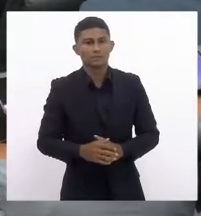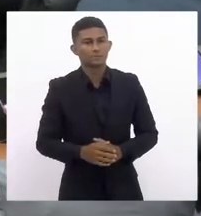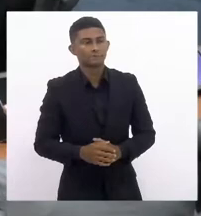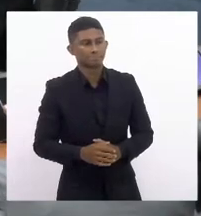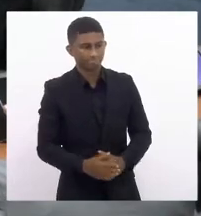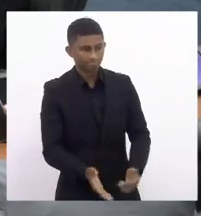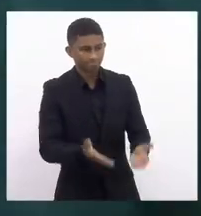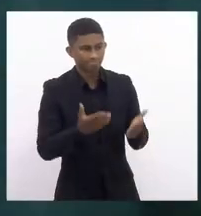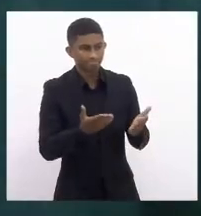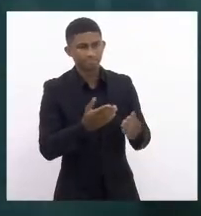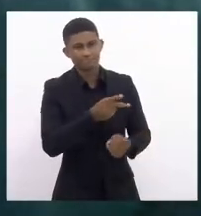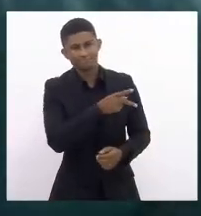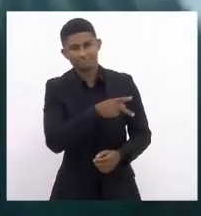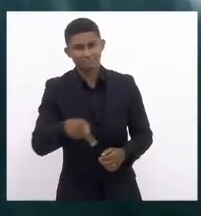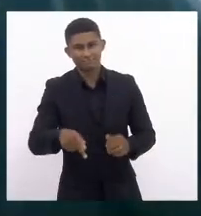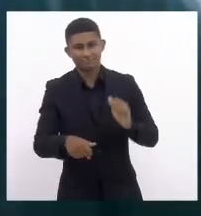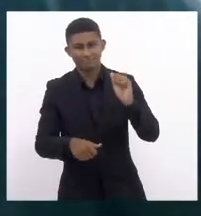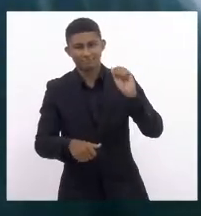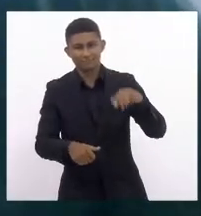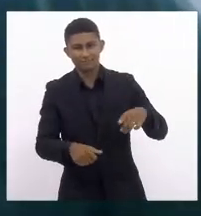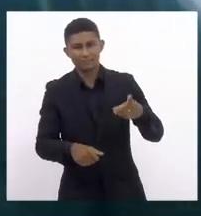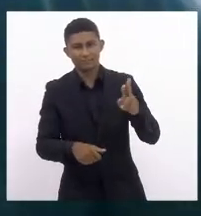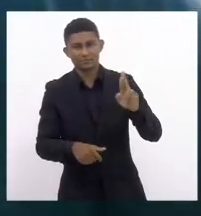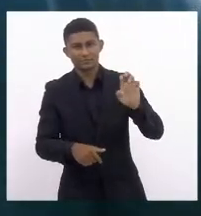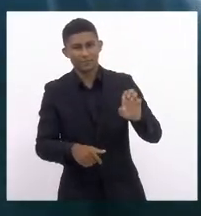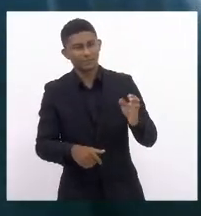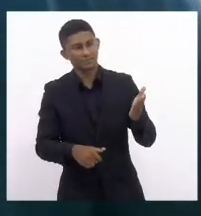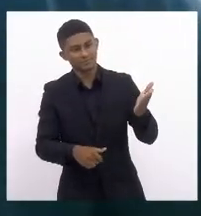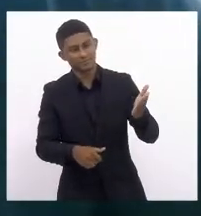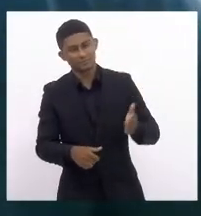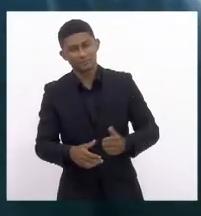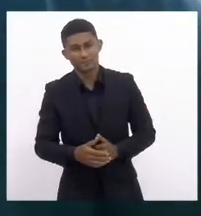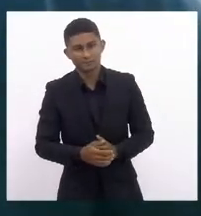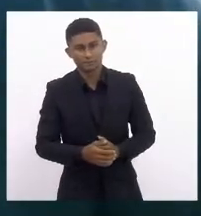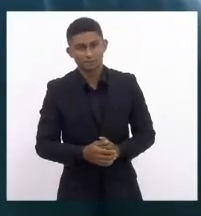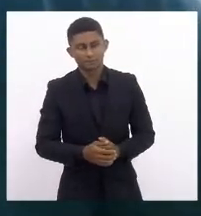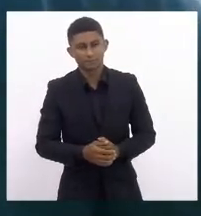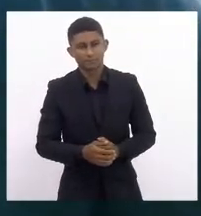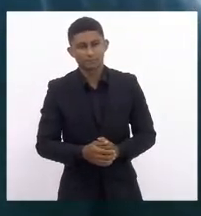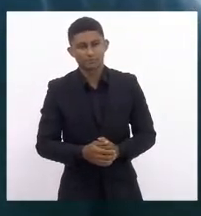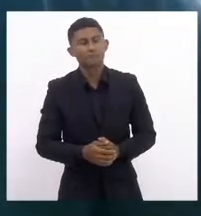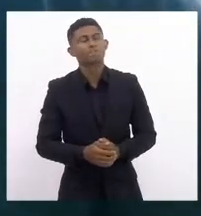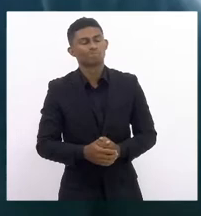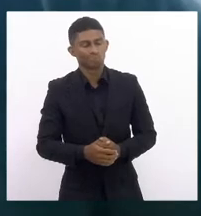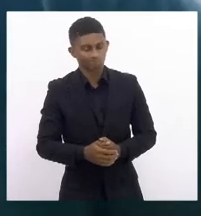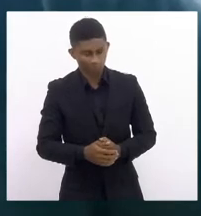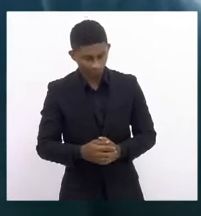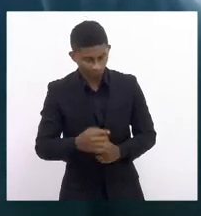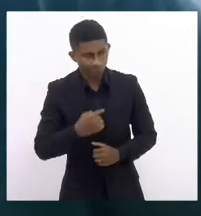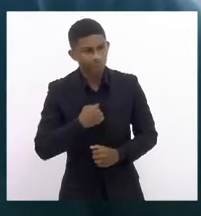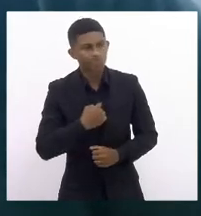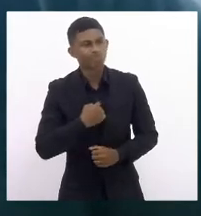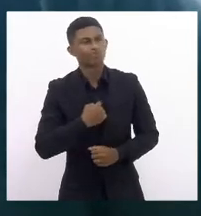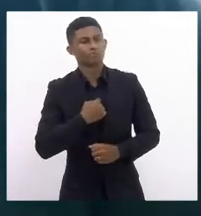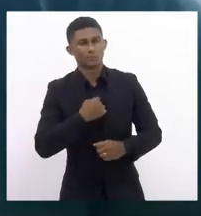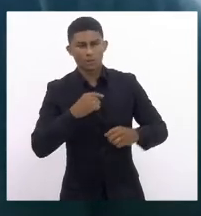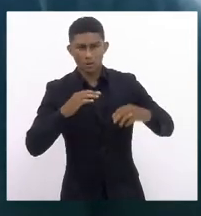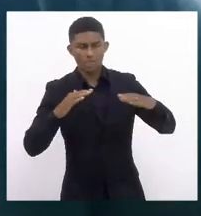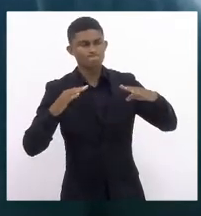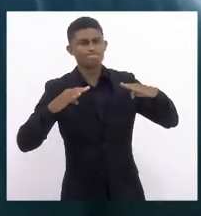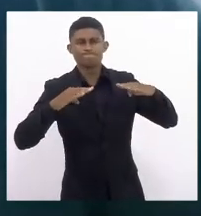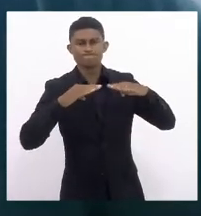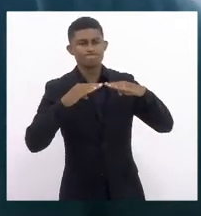Presidente democrático André Siciliano, eu acompanho o parecer